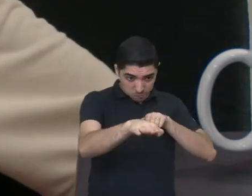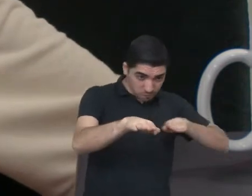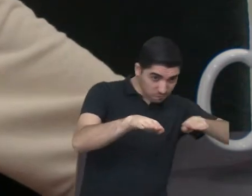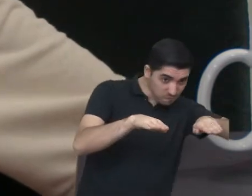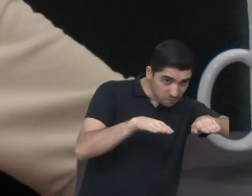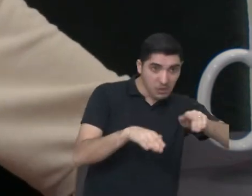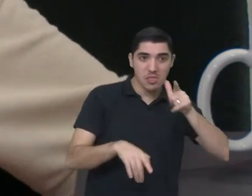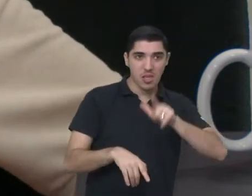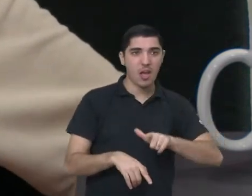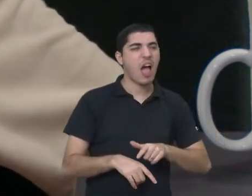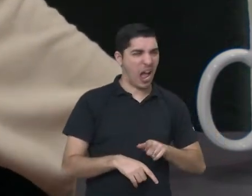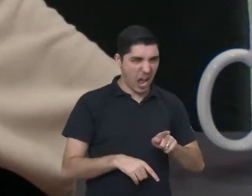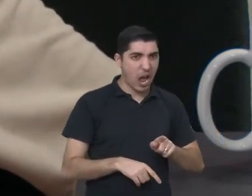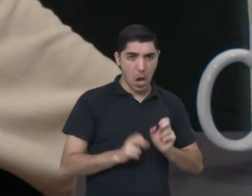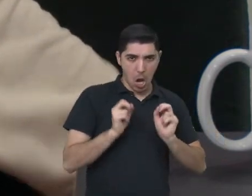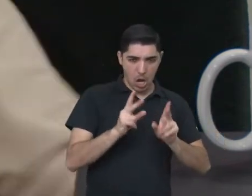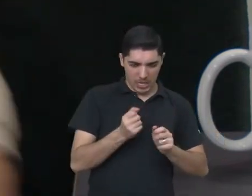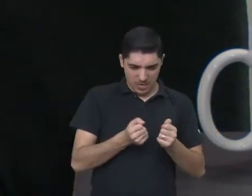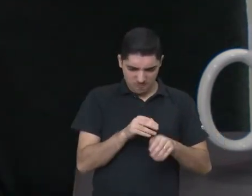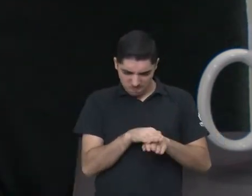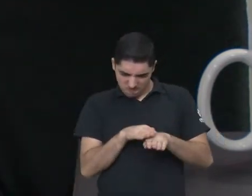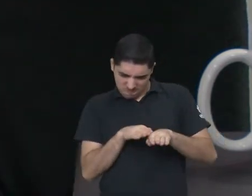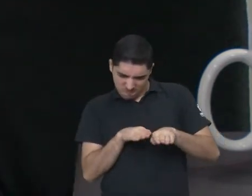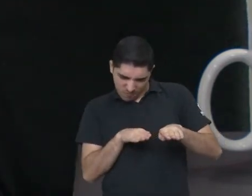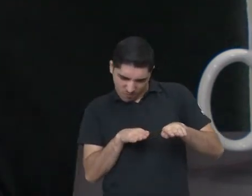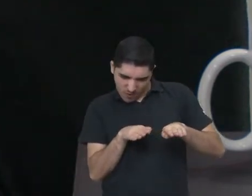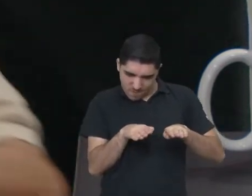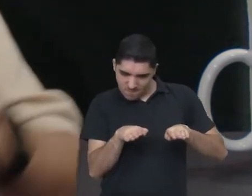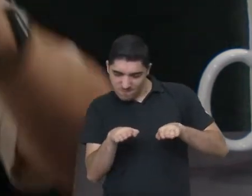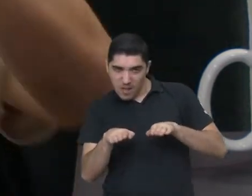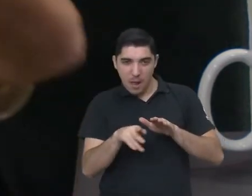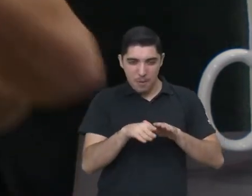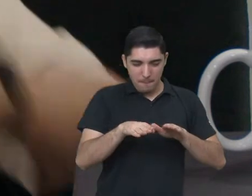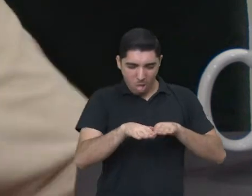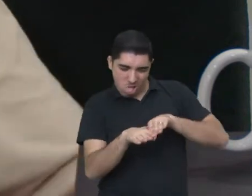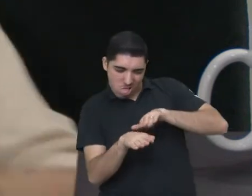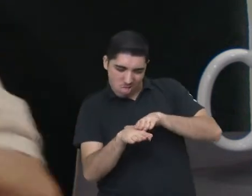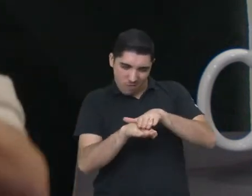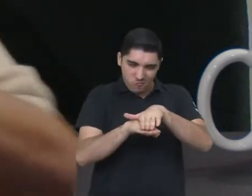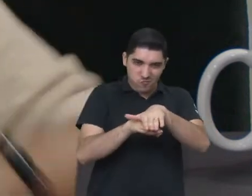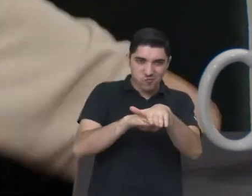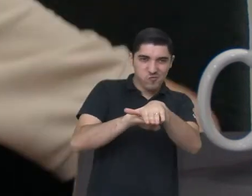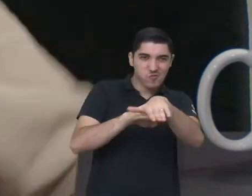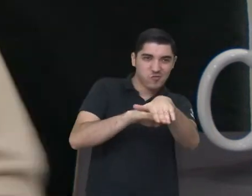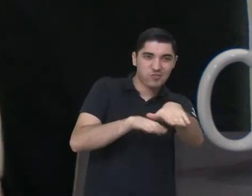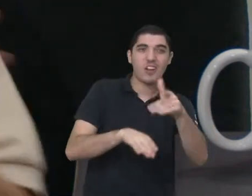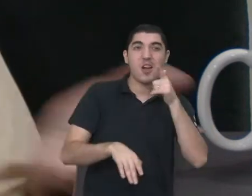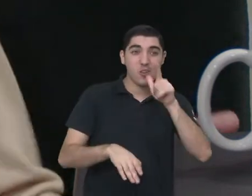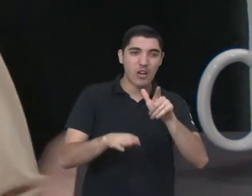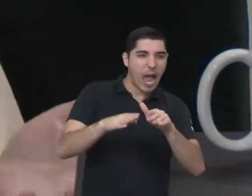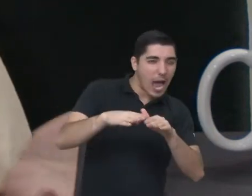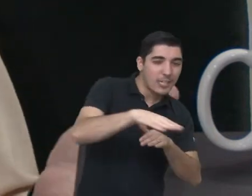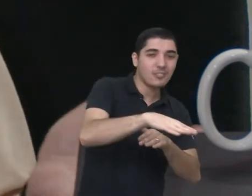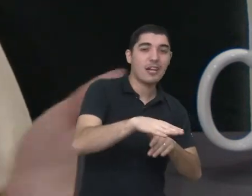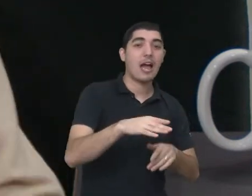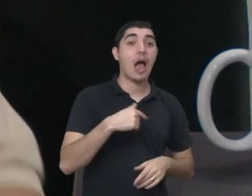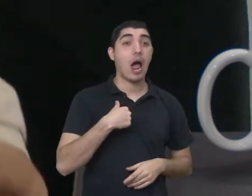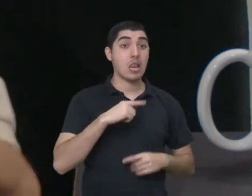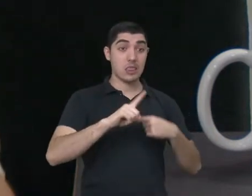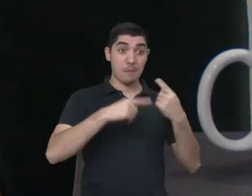trabalho? Por exemplo, gol do Taubaté, tá, gente? Valeu aí. E no São José você vibrava, gol do São José! A gente vibrava. Eu